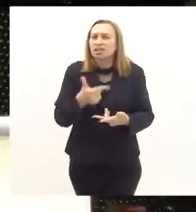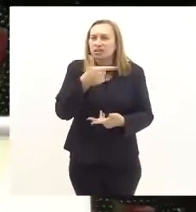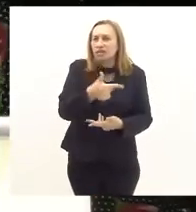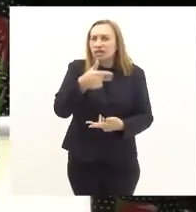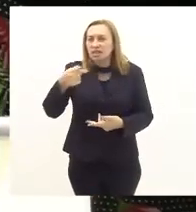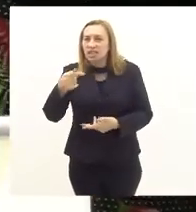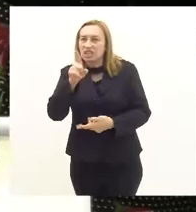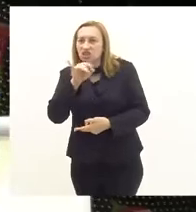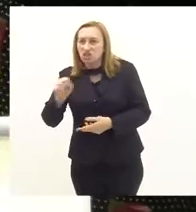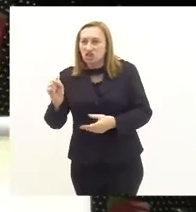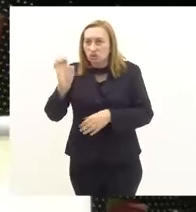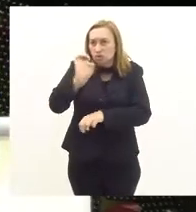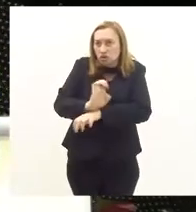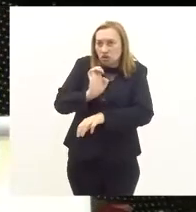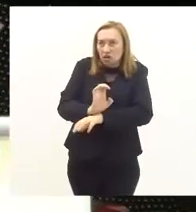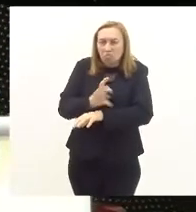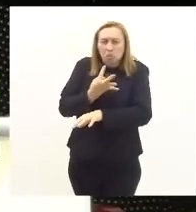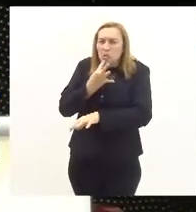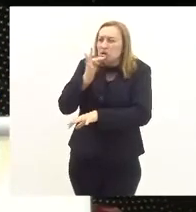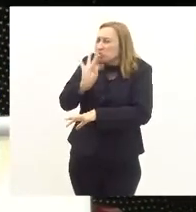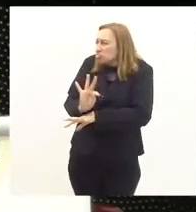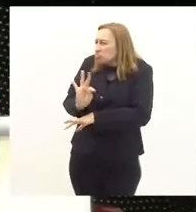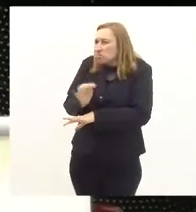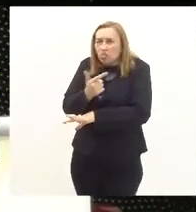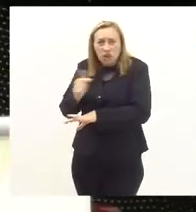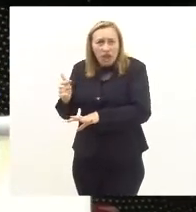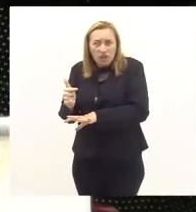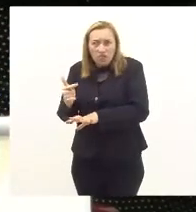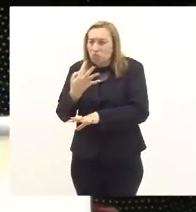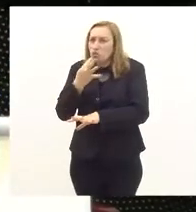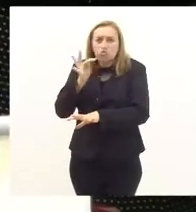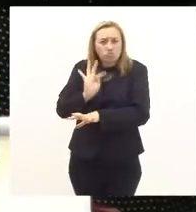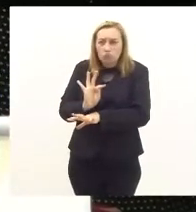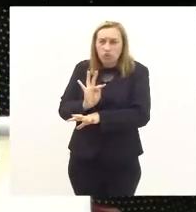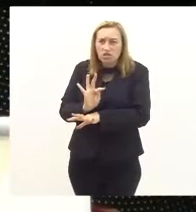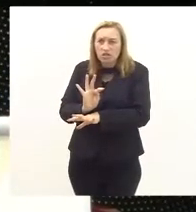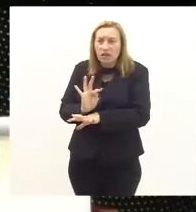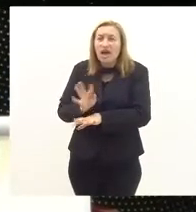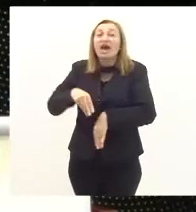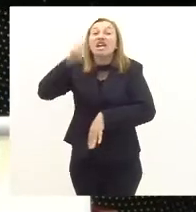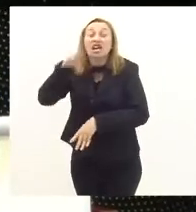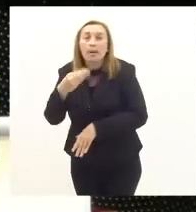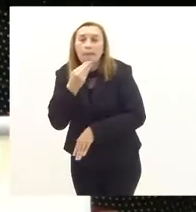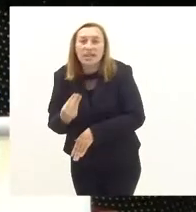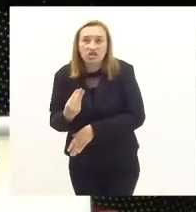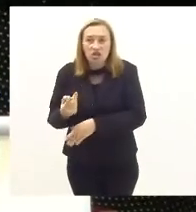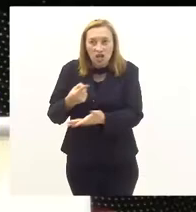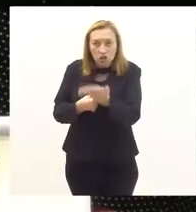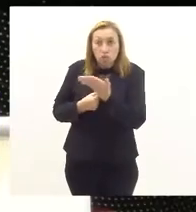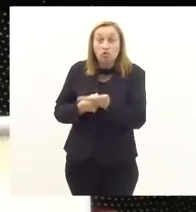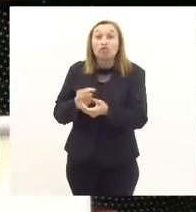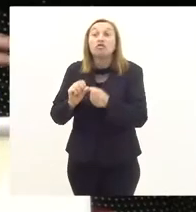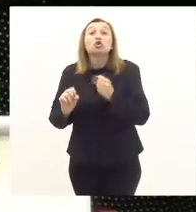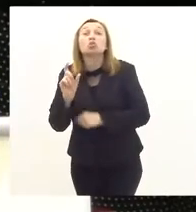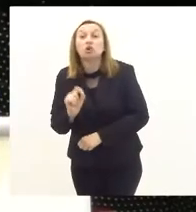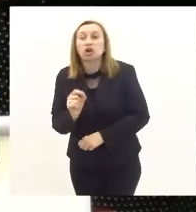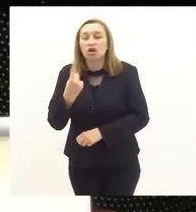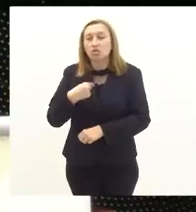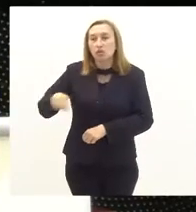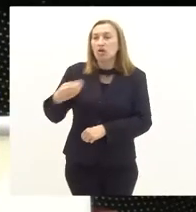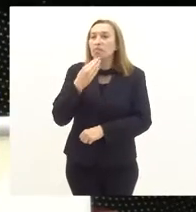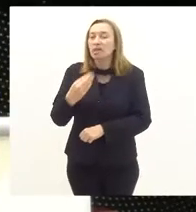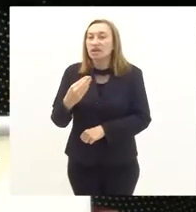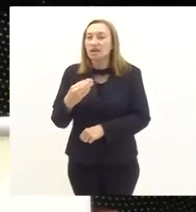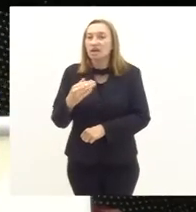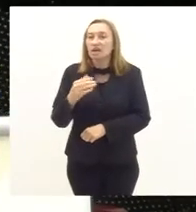num estado que eu não tenho conhecimento, né, eu não tinha conhecimento a quem recorrer. Então, o que foi que eu fiz? Fui pedir ajuda